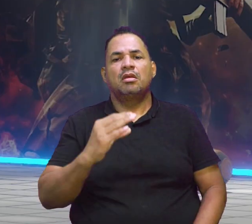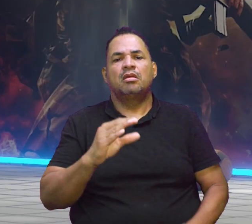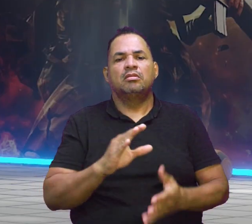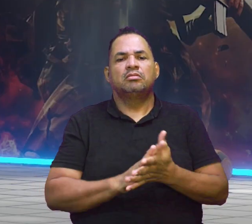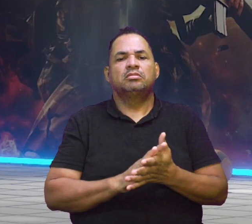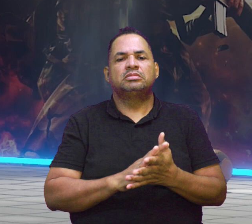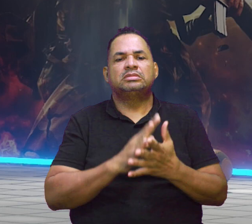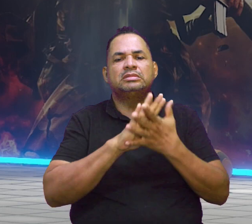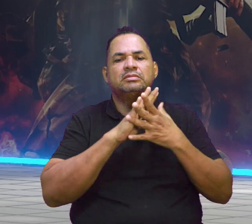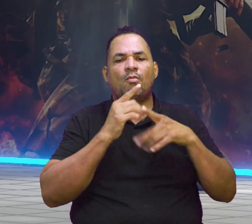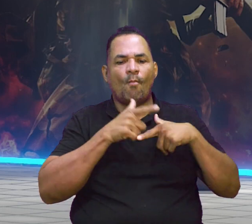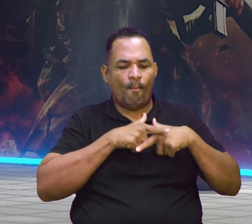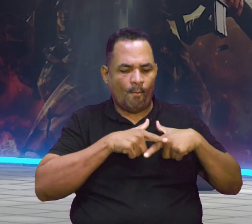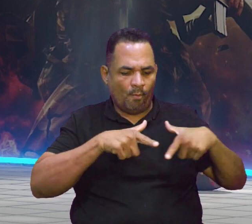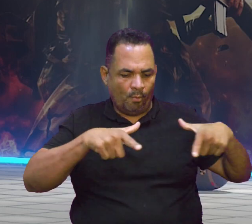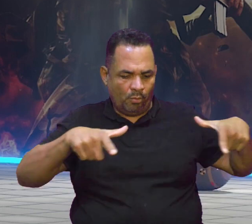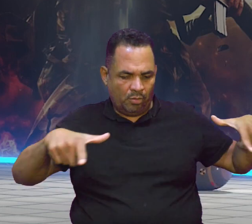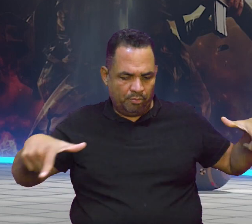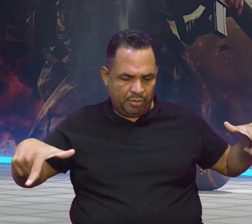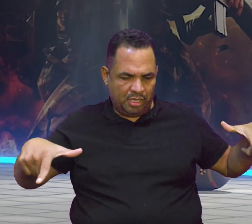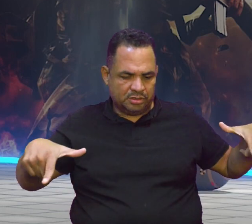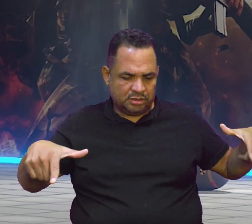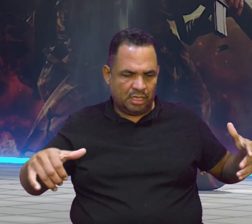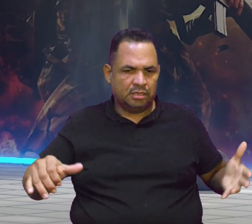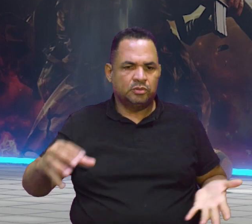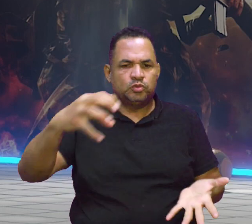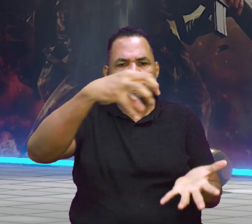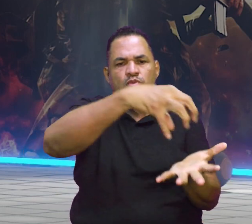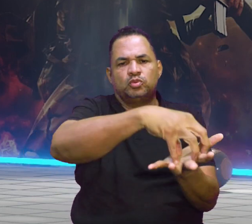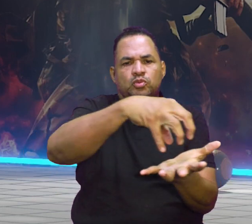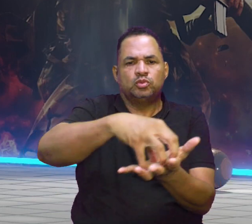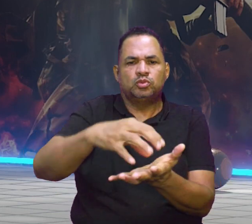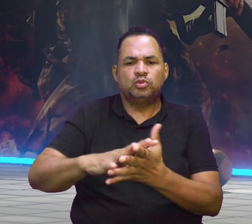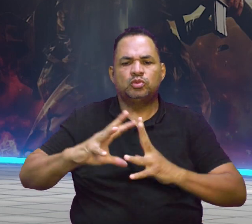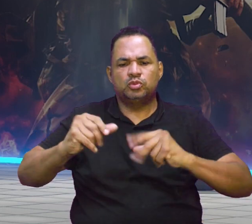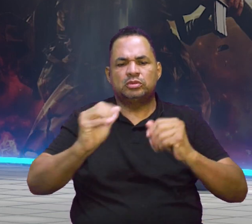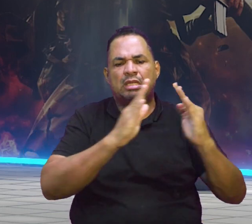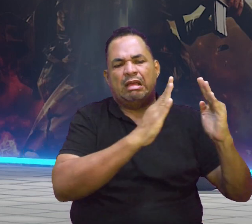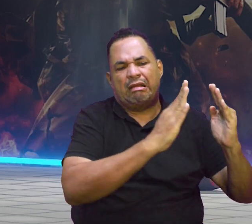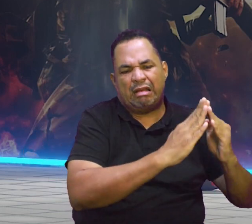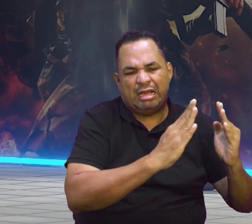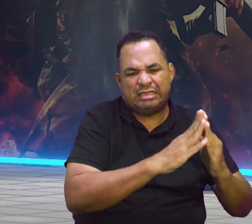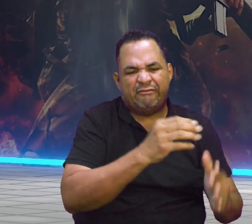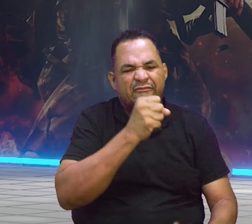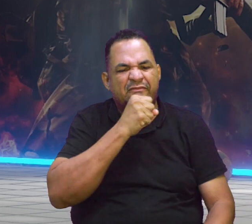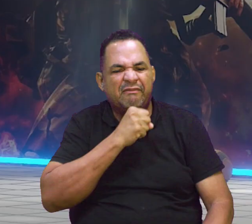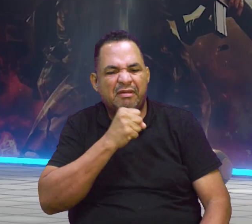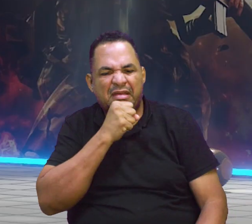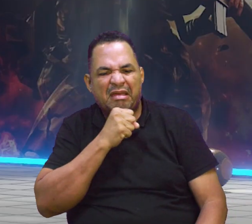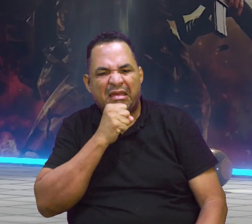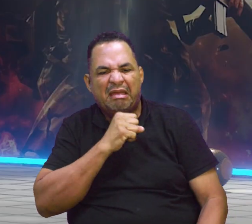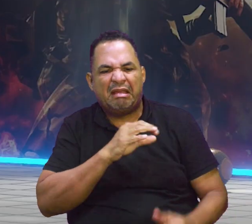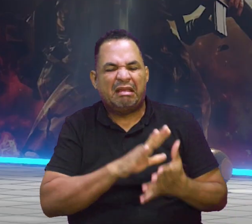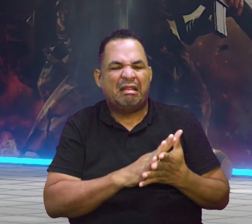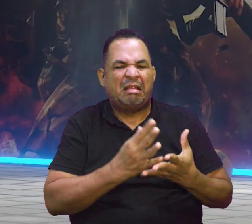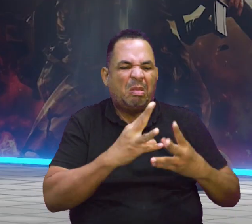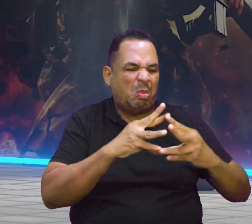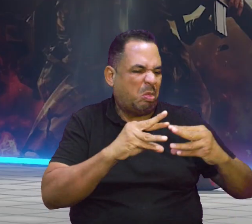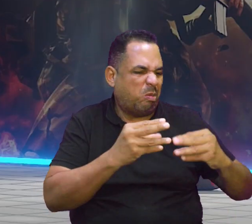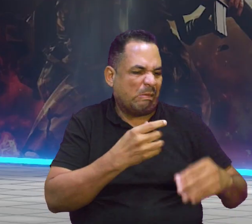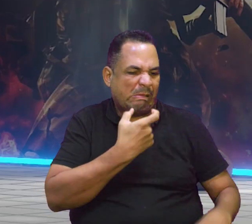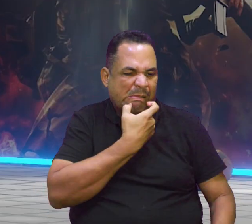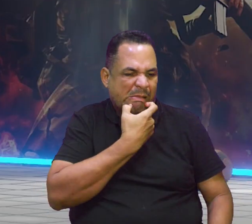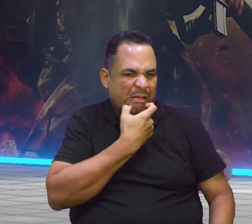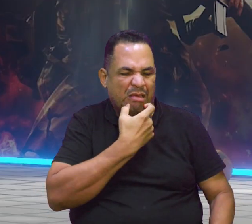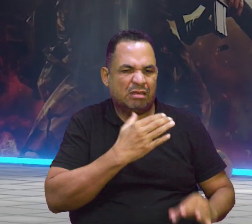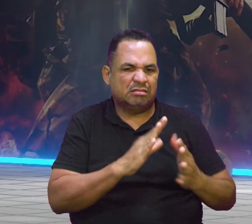no centro do Rio de Janeiro. Todos aqueles cortiços, casebres vão ser demolidos. E as pessoas que